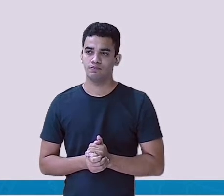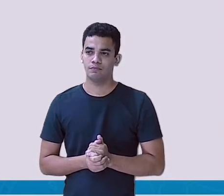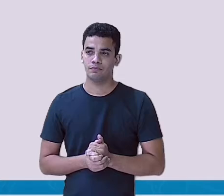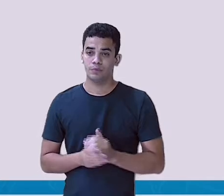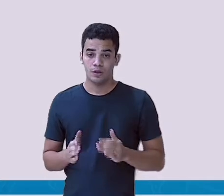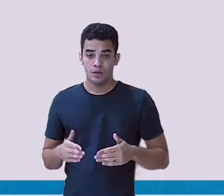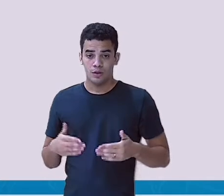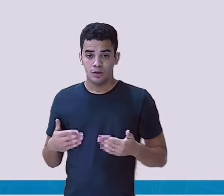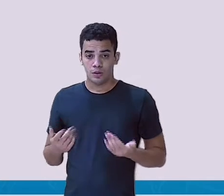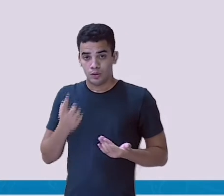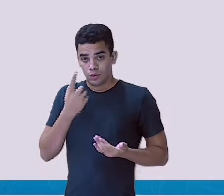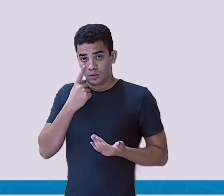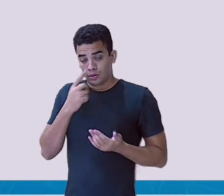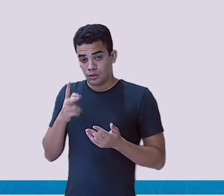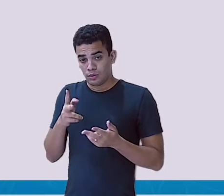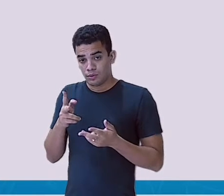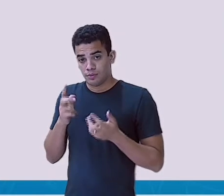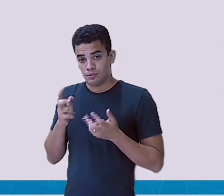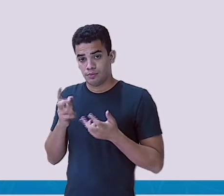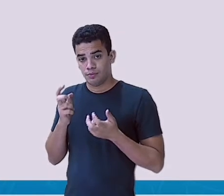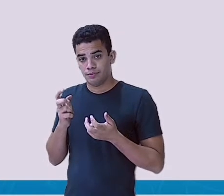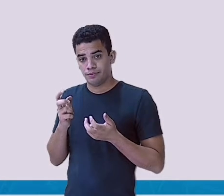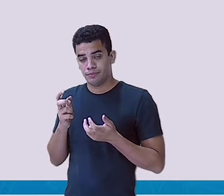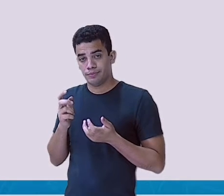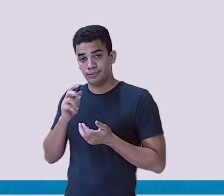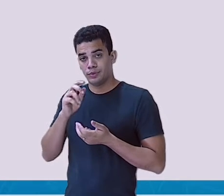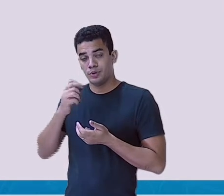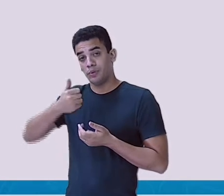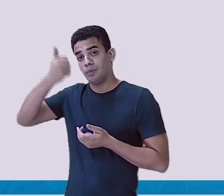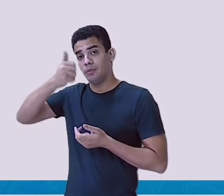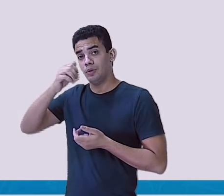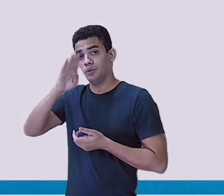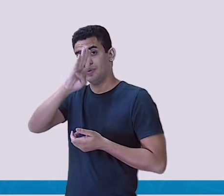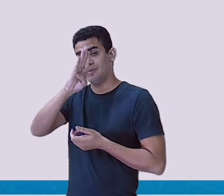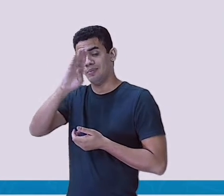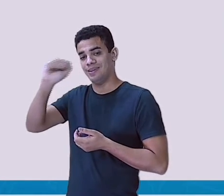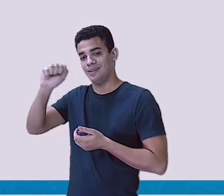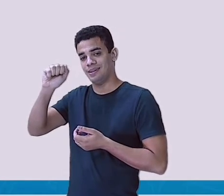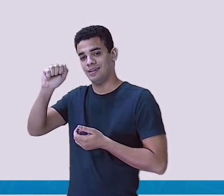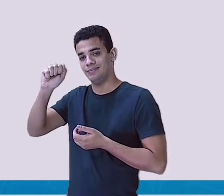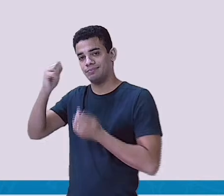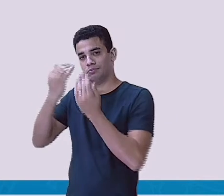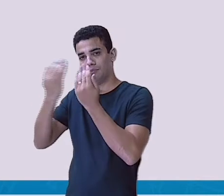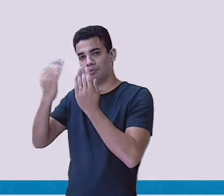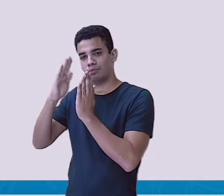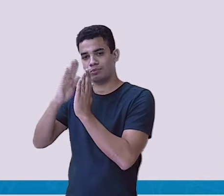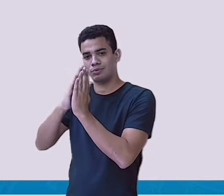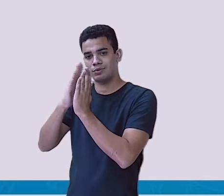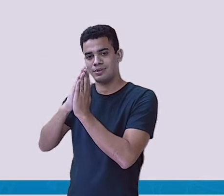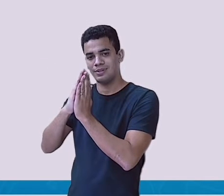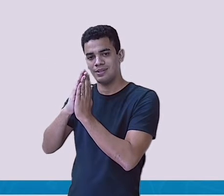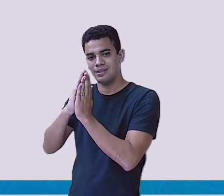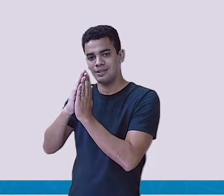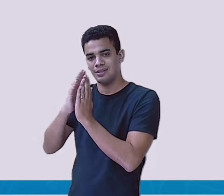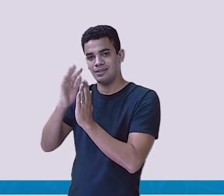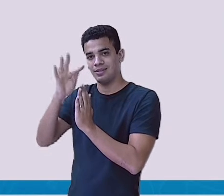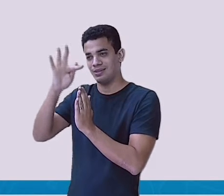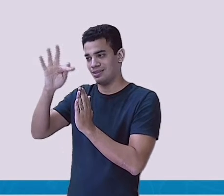Gente, aqui eu coloquei que o lado BA é congruente ao lado EF, mas eu coloquei um F aqui,